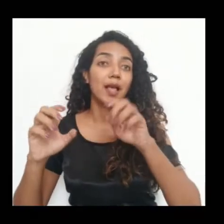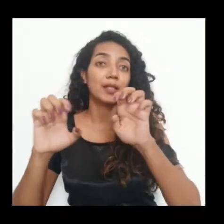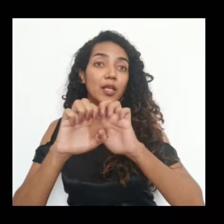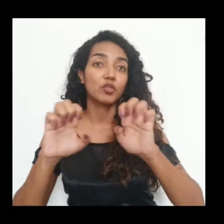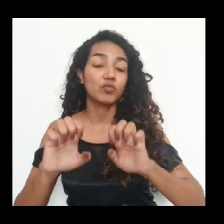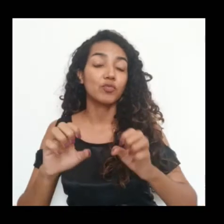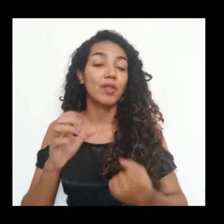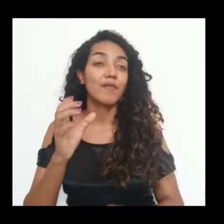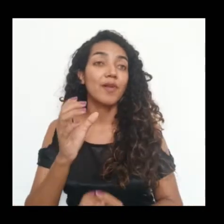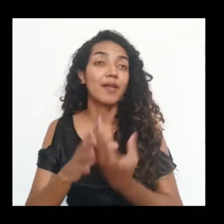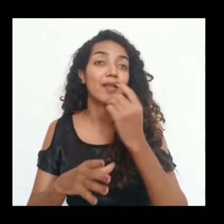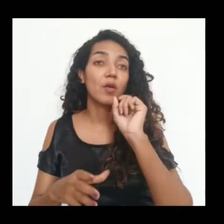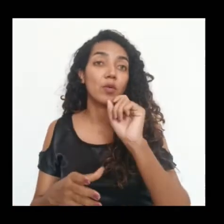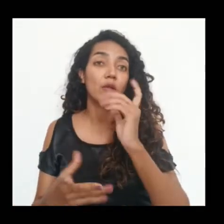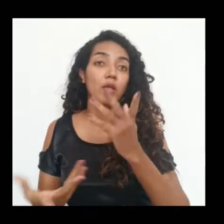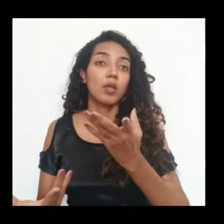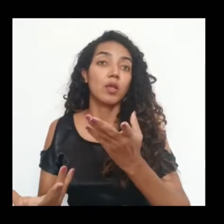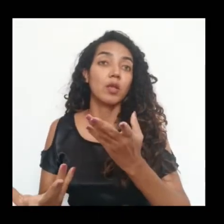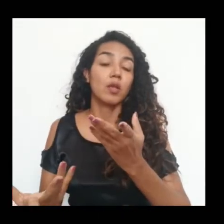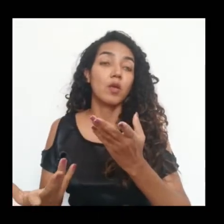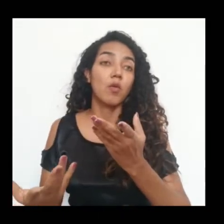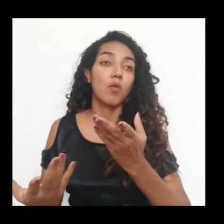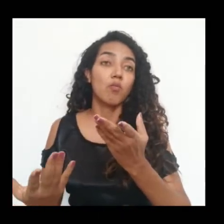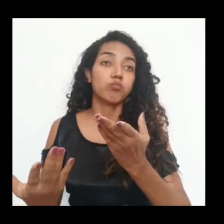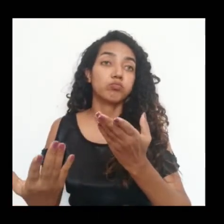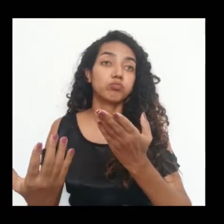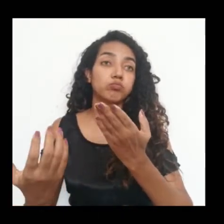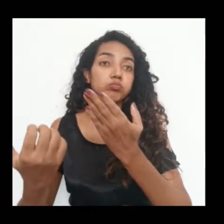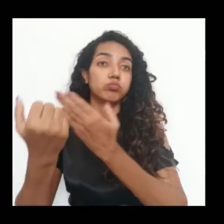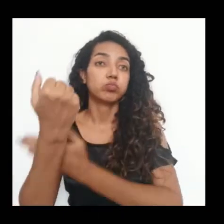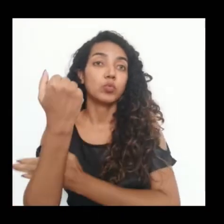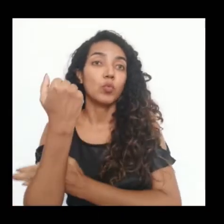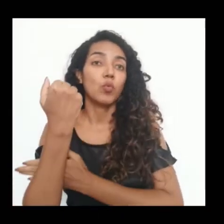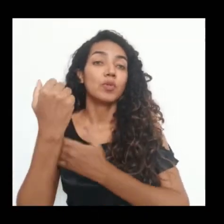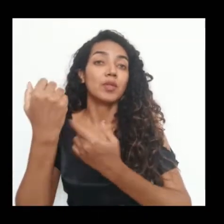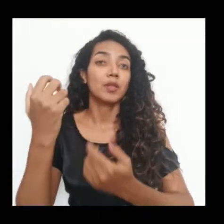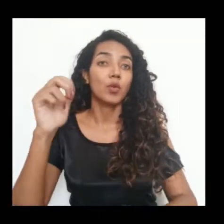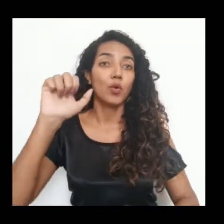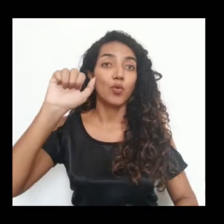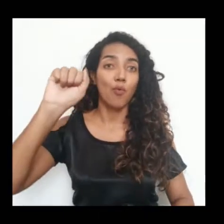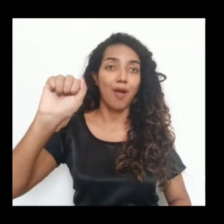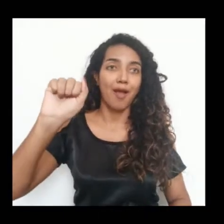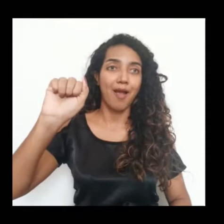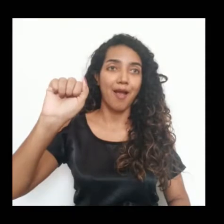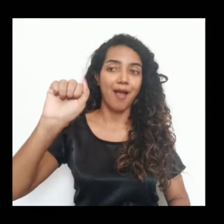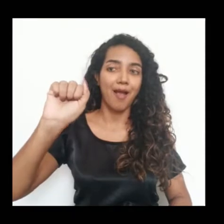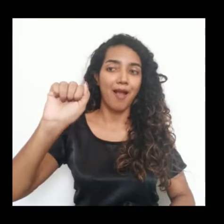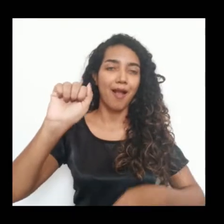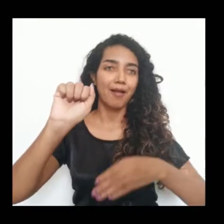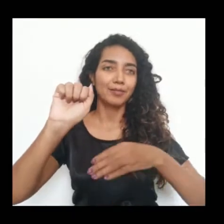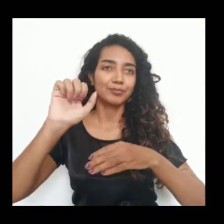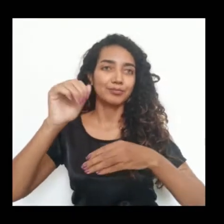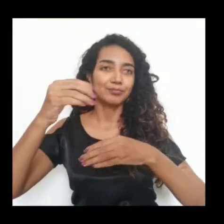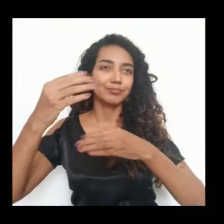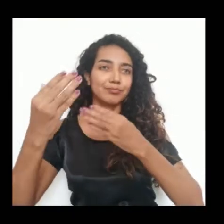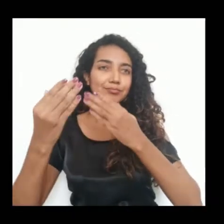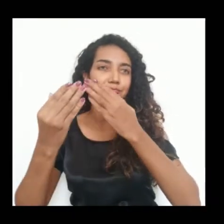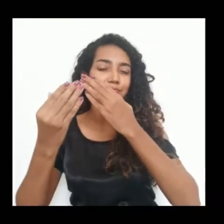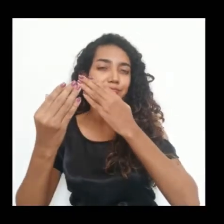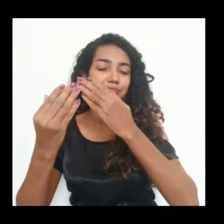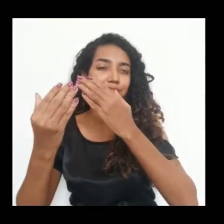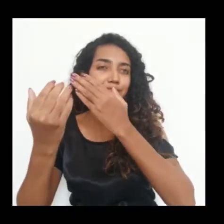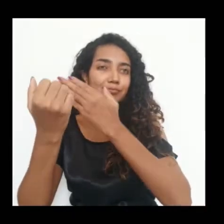A, onde dentro desse diretório A tem uma outra pasta aqui, B, e tem uma outra pasta,